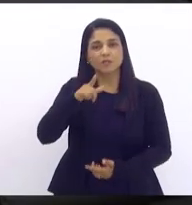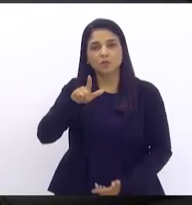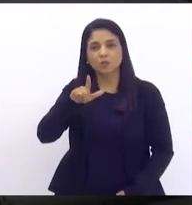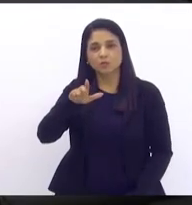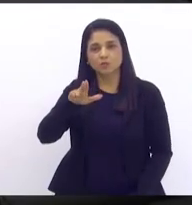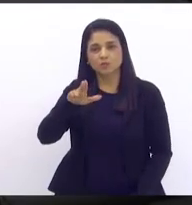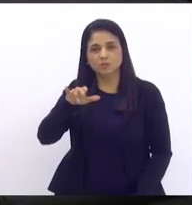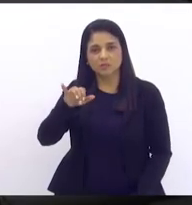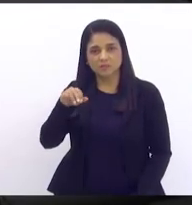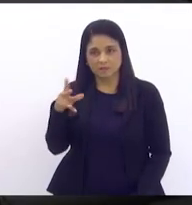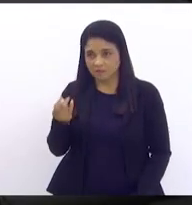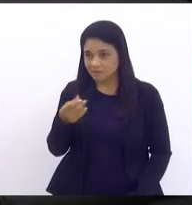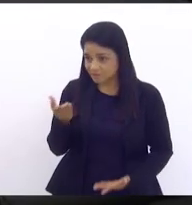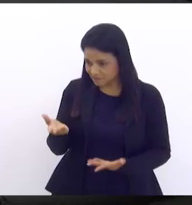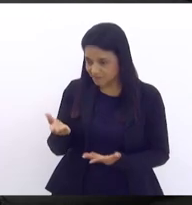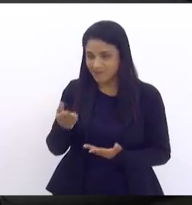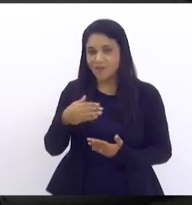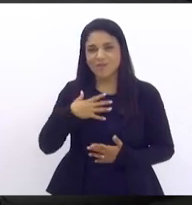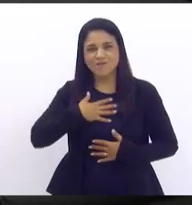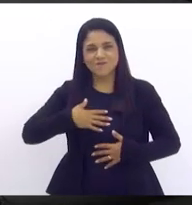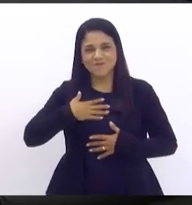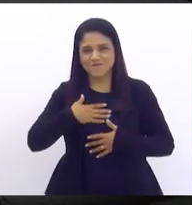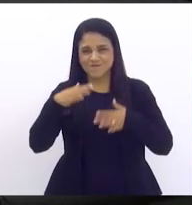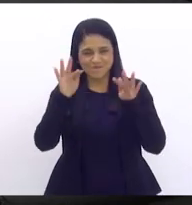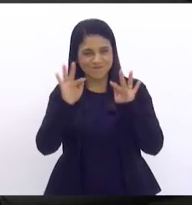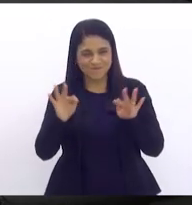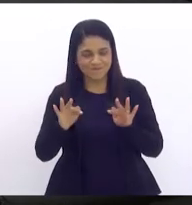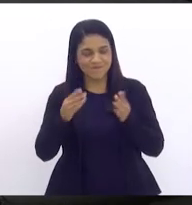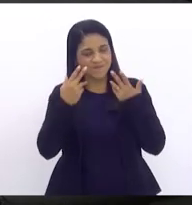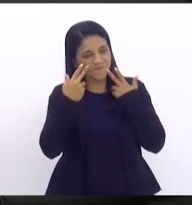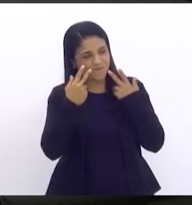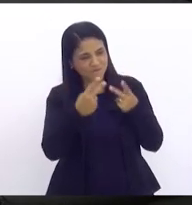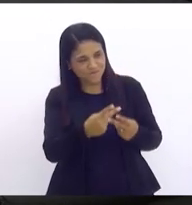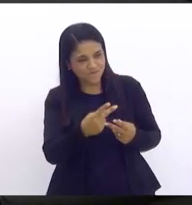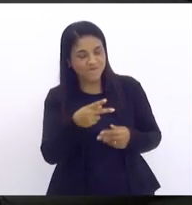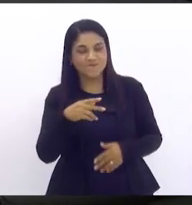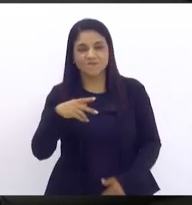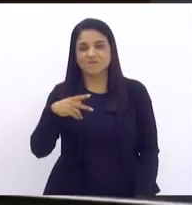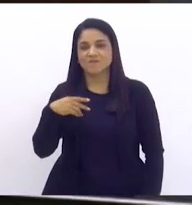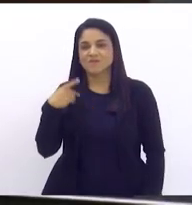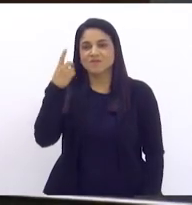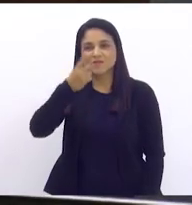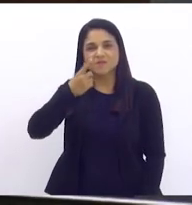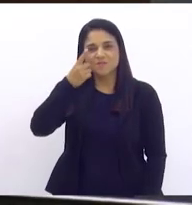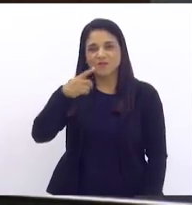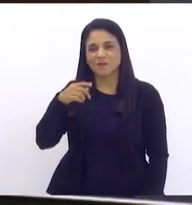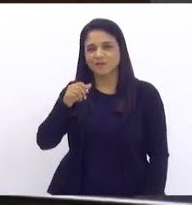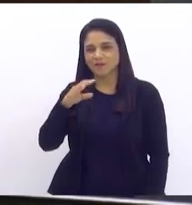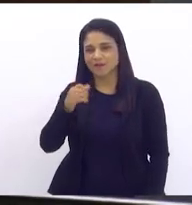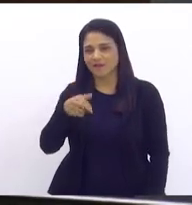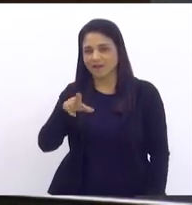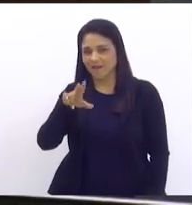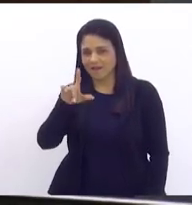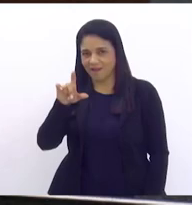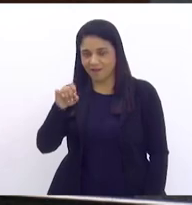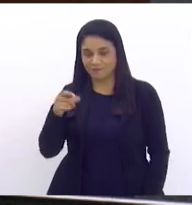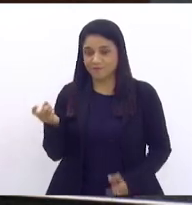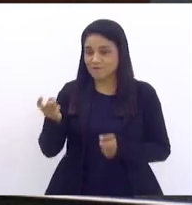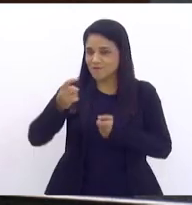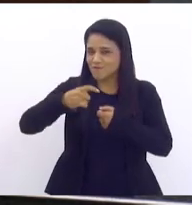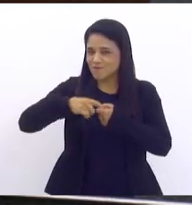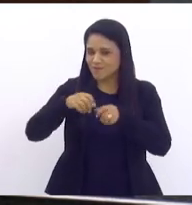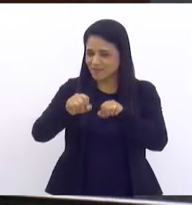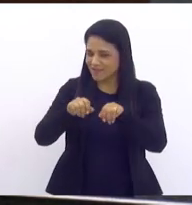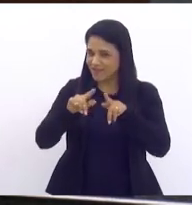queria... Estou muito feliz hoje de ver aqui o deputado Carlos Augusto. Eu também tenho, eu já falei disso aqui. Está voltando a essa casa, um